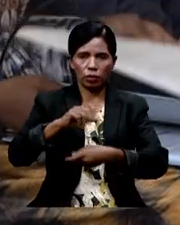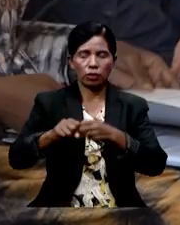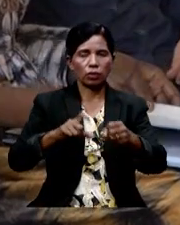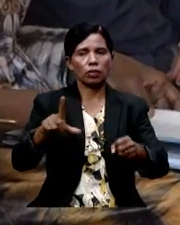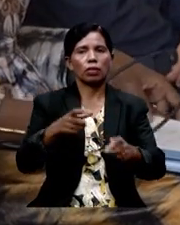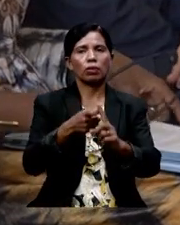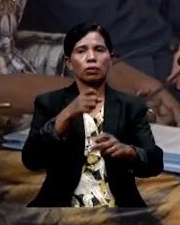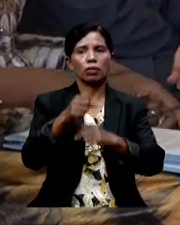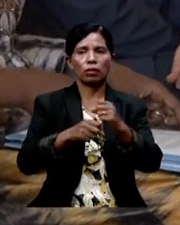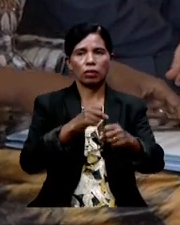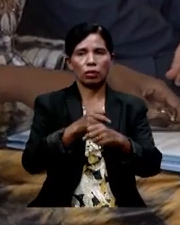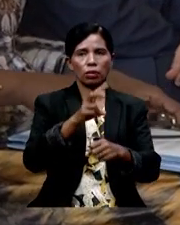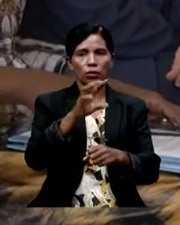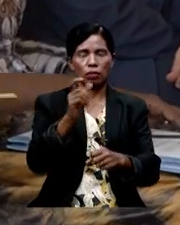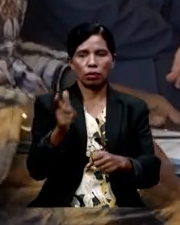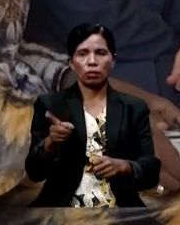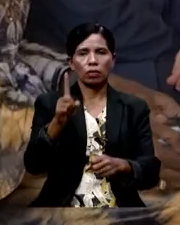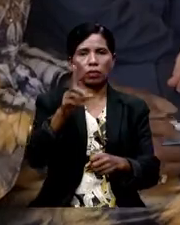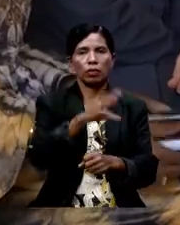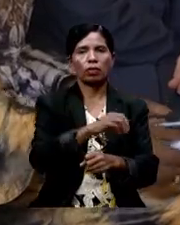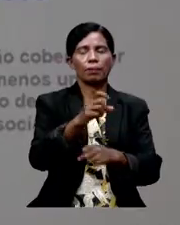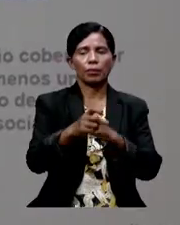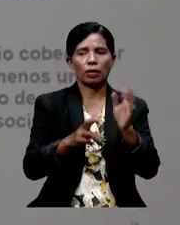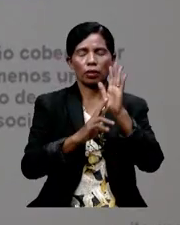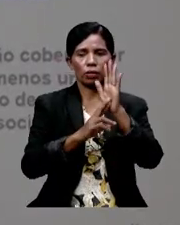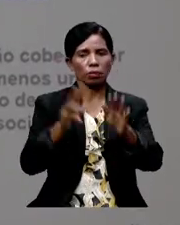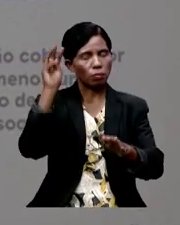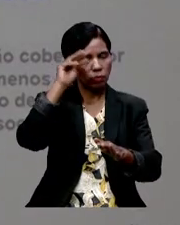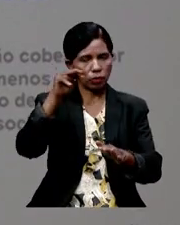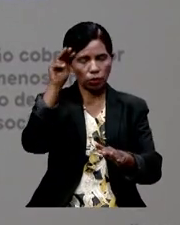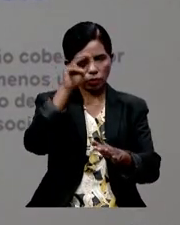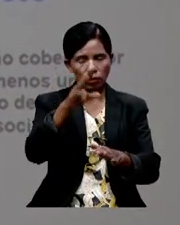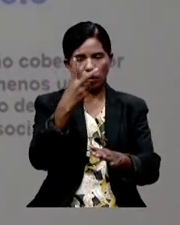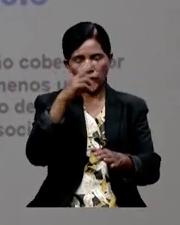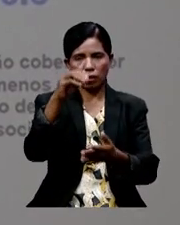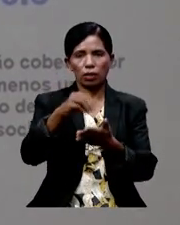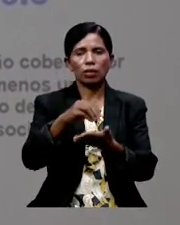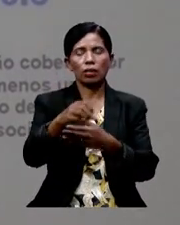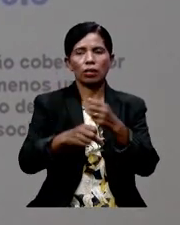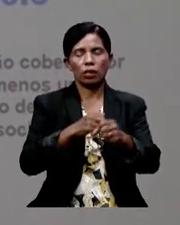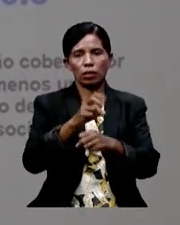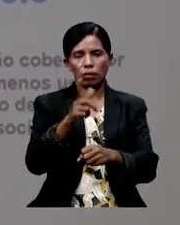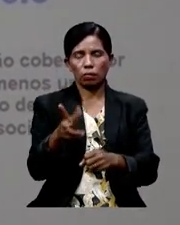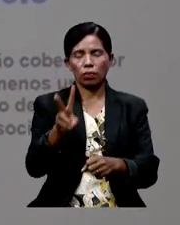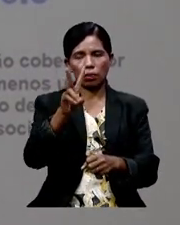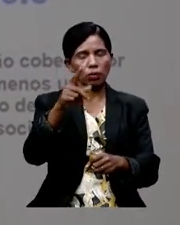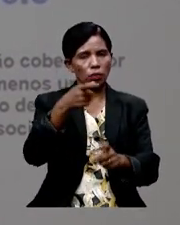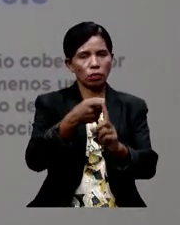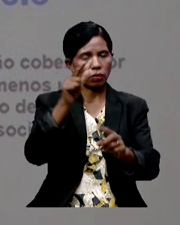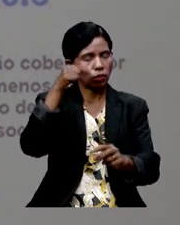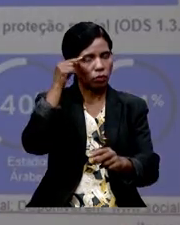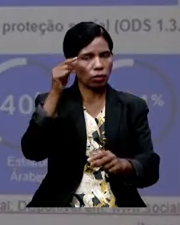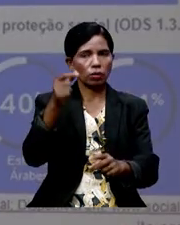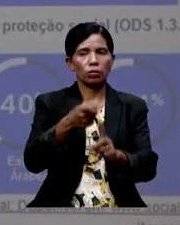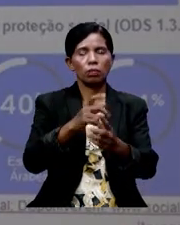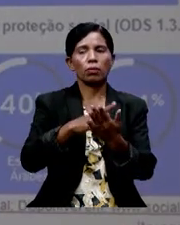Lihusi Tinang Riuroron Resingida, Torriung Rua Tornulu, Tui Relatório Monitorização no Avaliação Tinang Riuroron Resingrua. Governo Lihusi Programa Bolsa